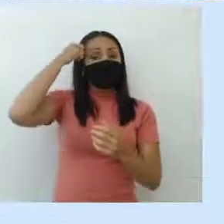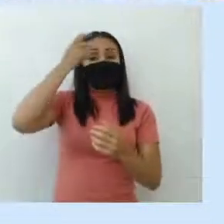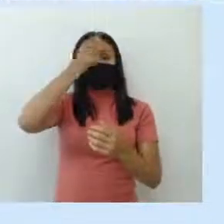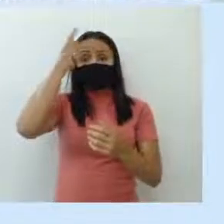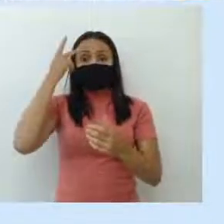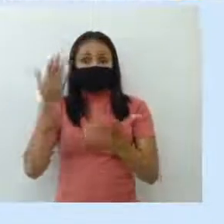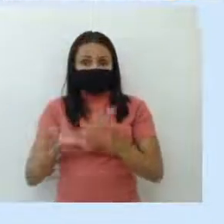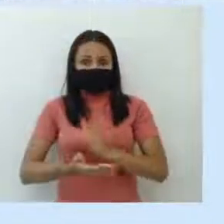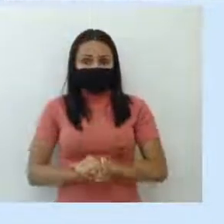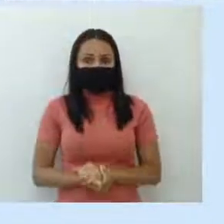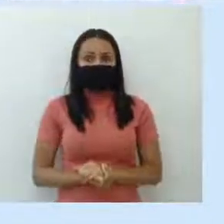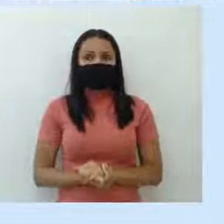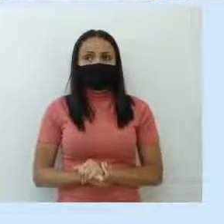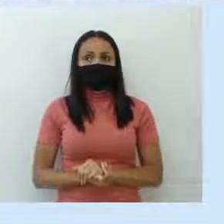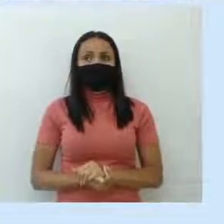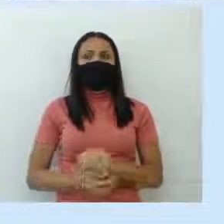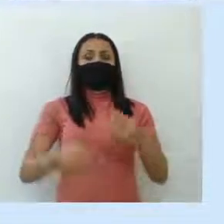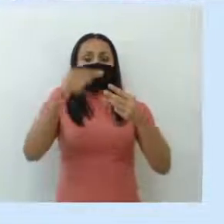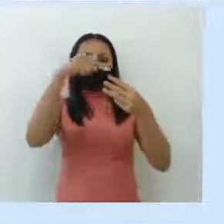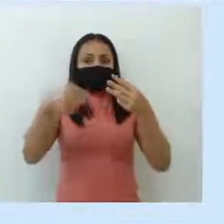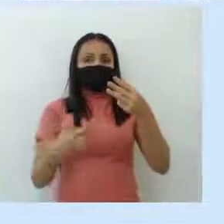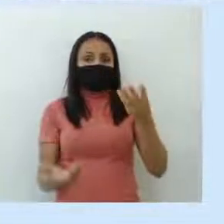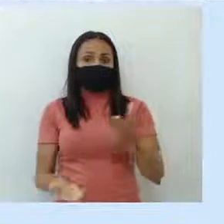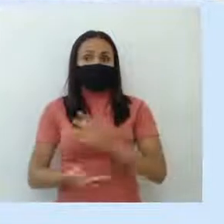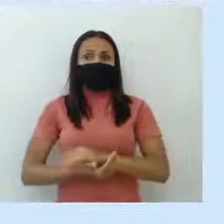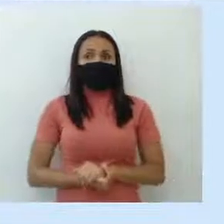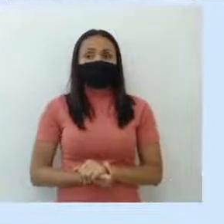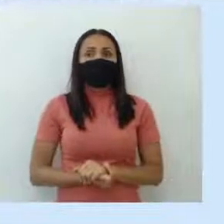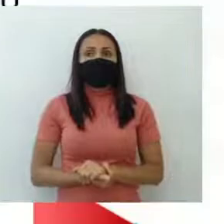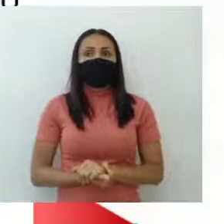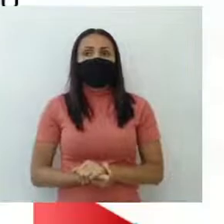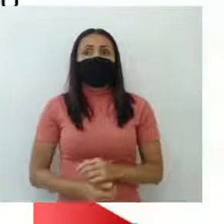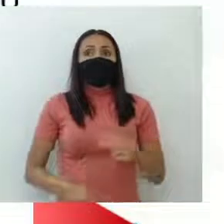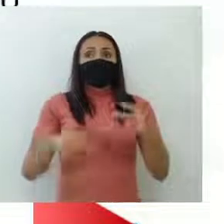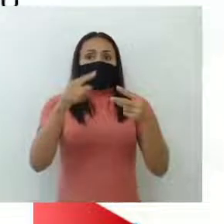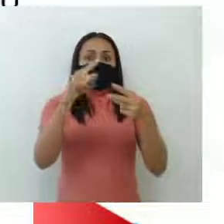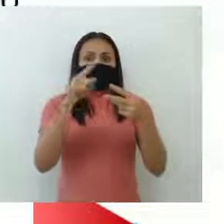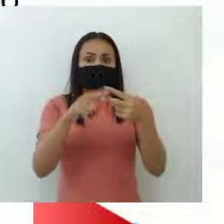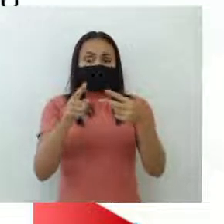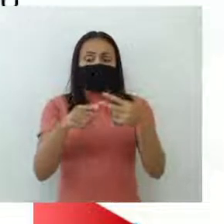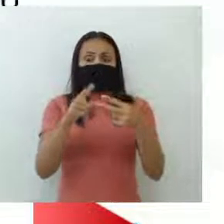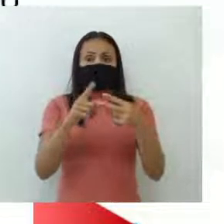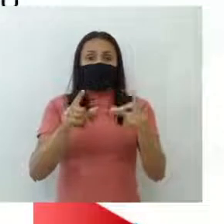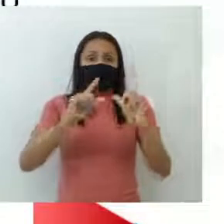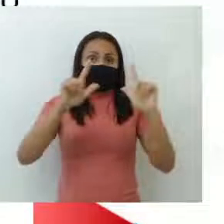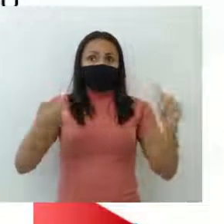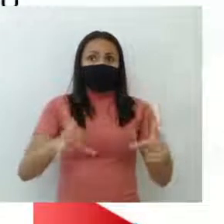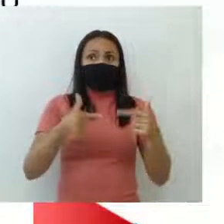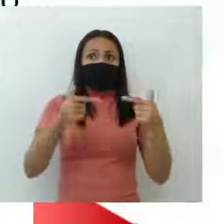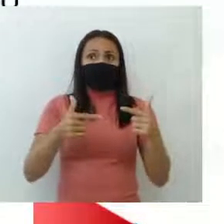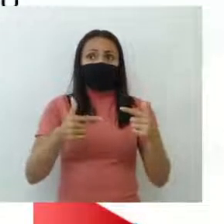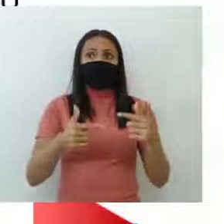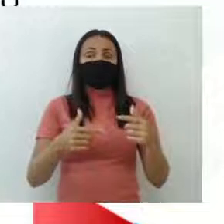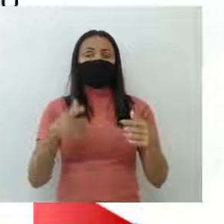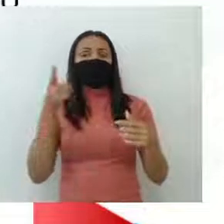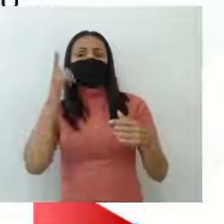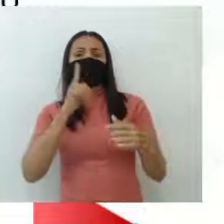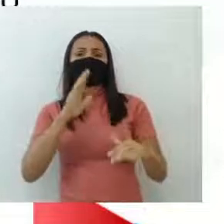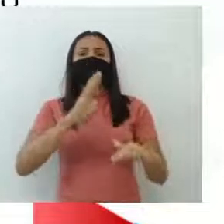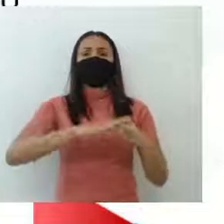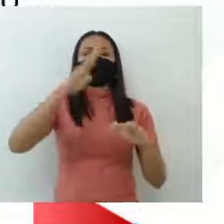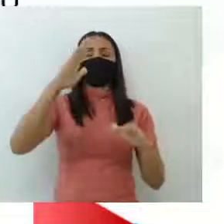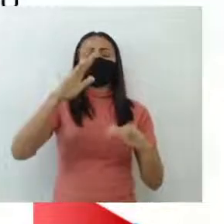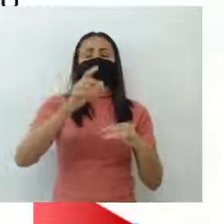Congo, né, e de Angola. Então, vejamos, então as guerras entre os africanos para conseguir mais